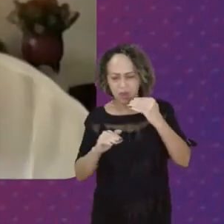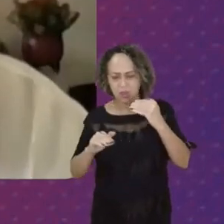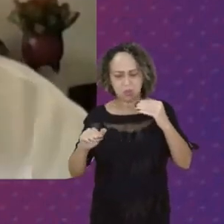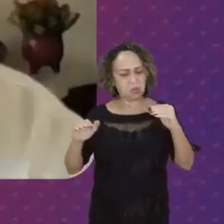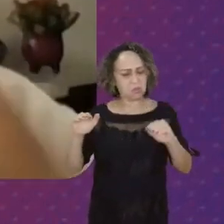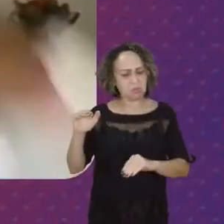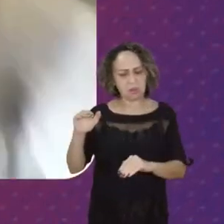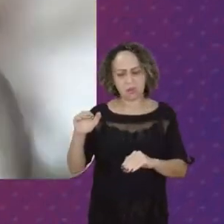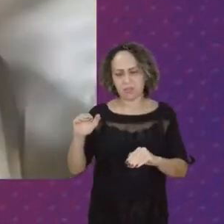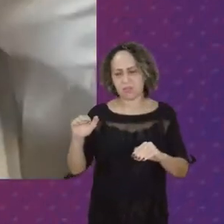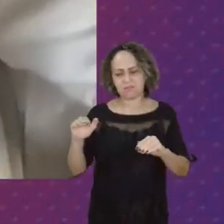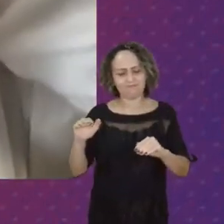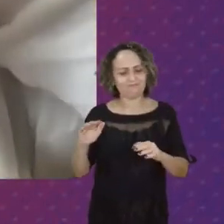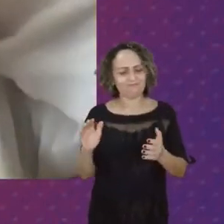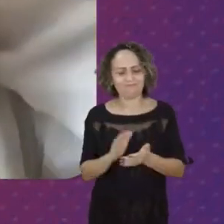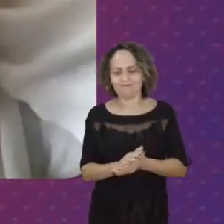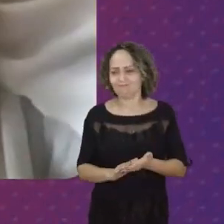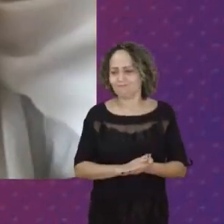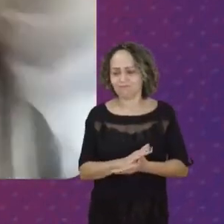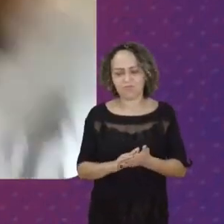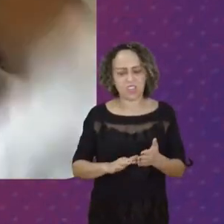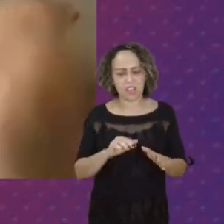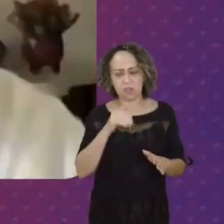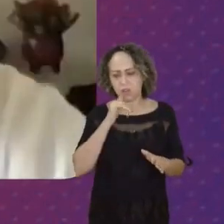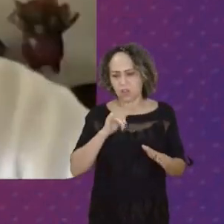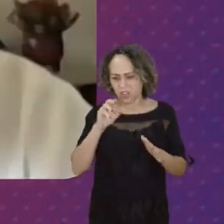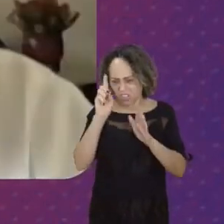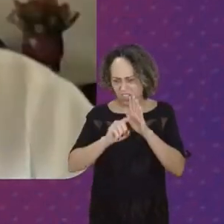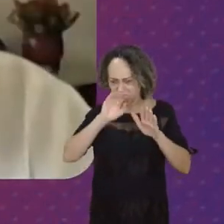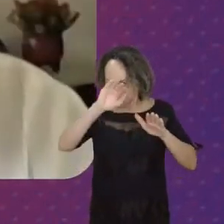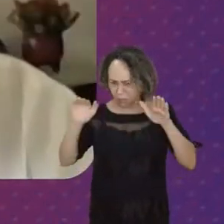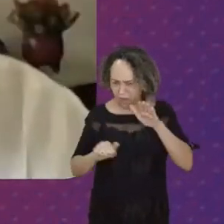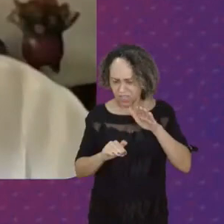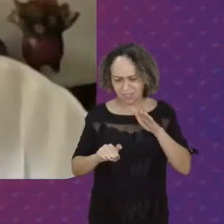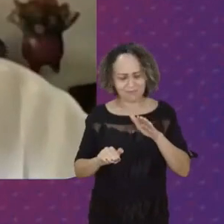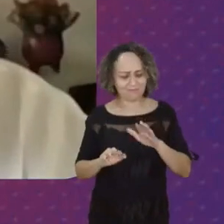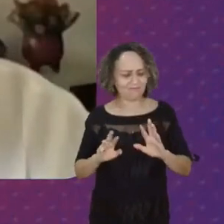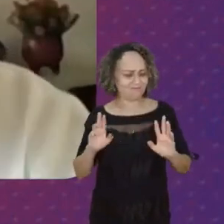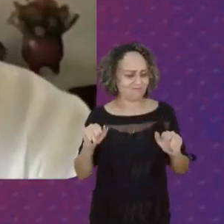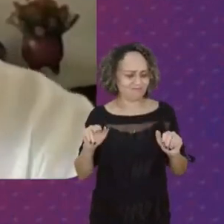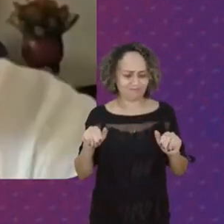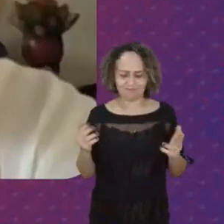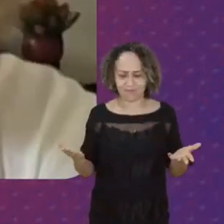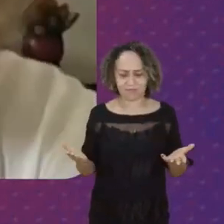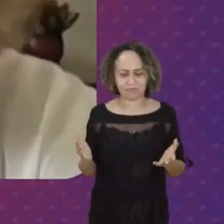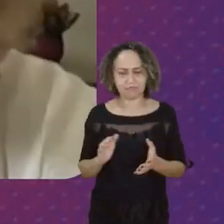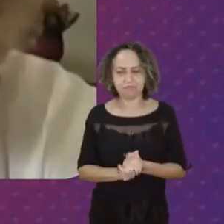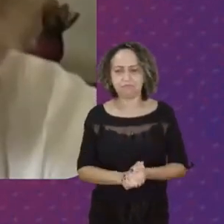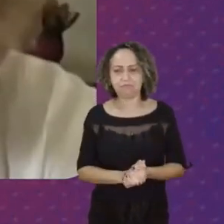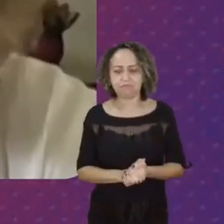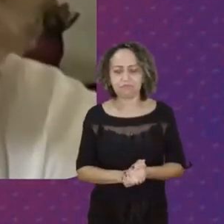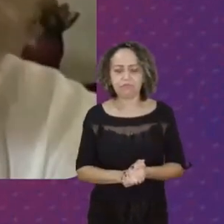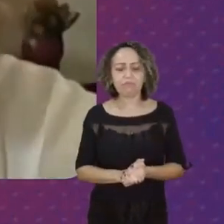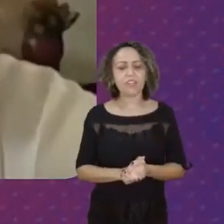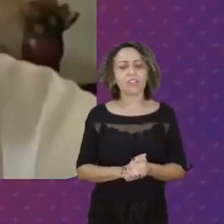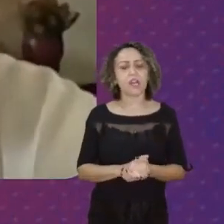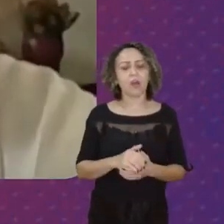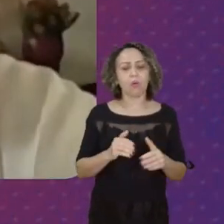assim reivindicava as mulheres naquele 4º Congresso em 2011. Então, em